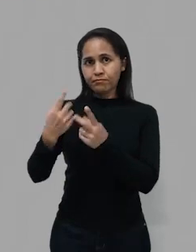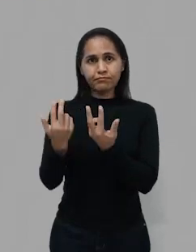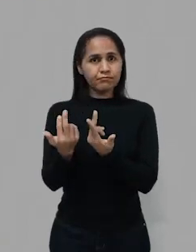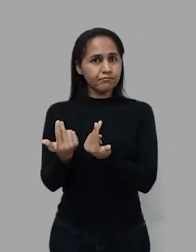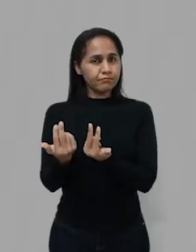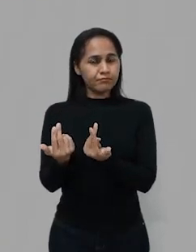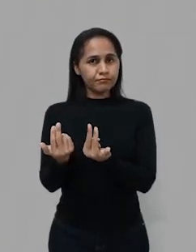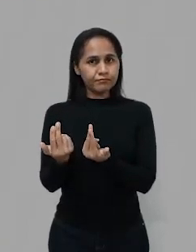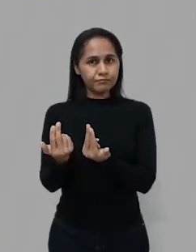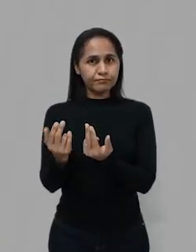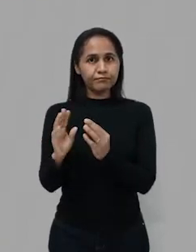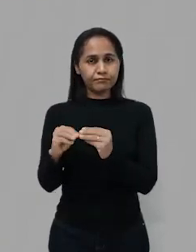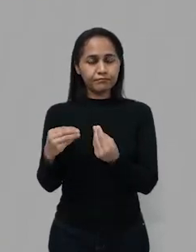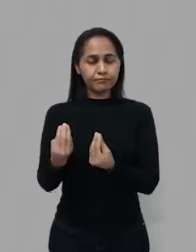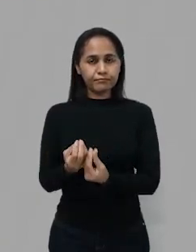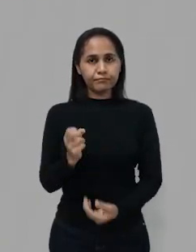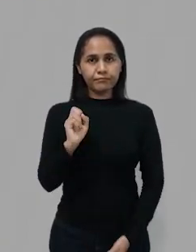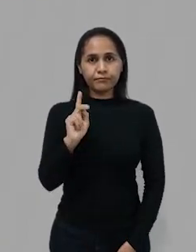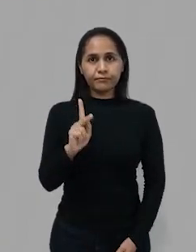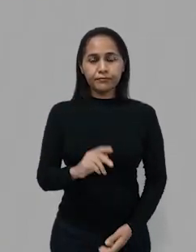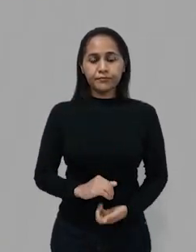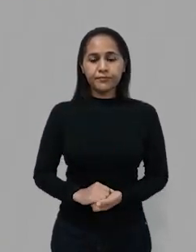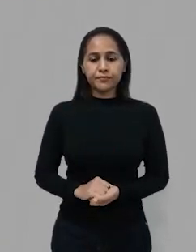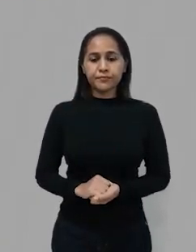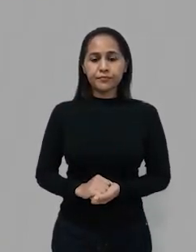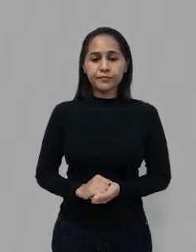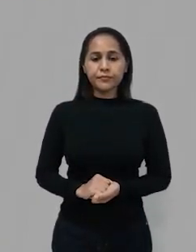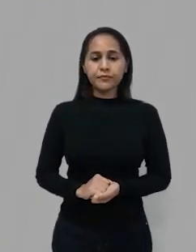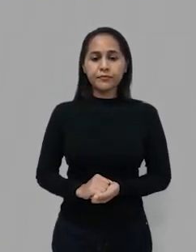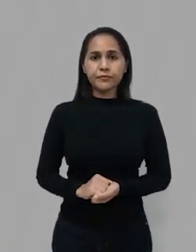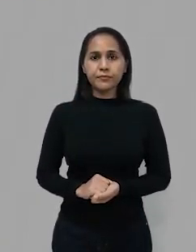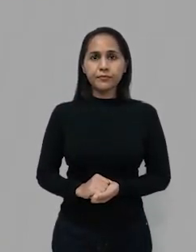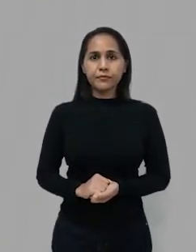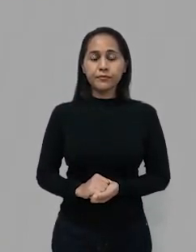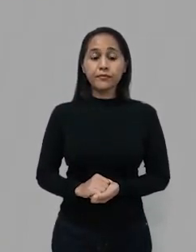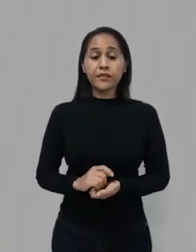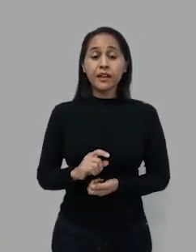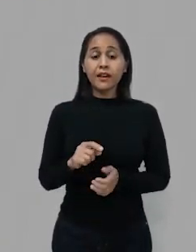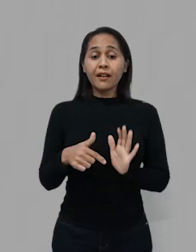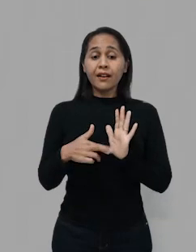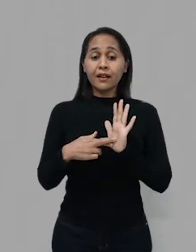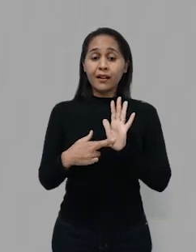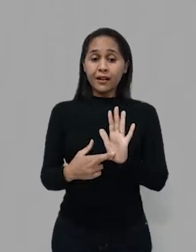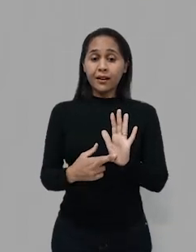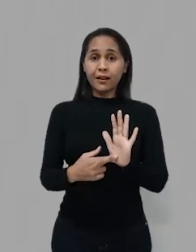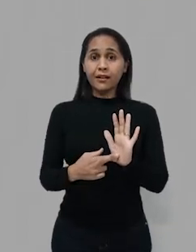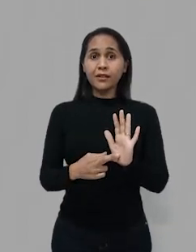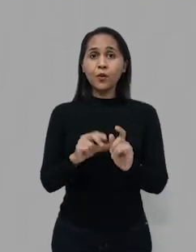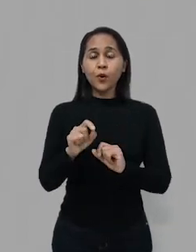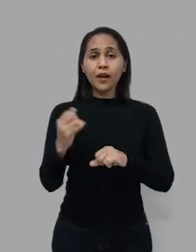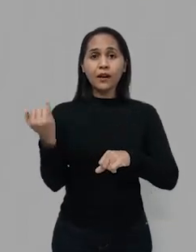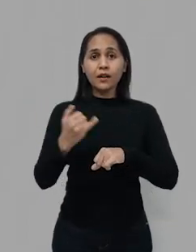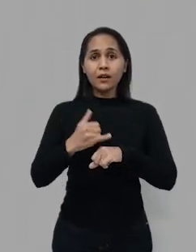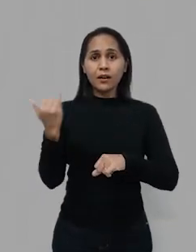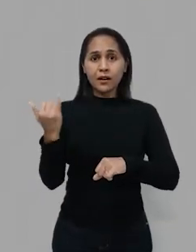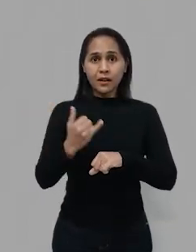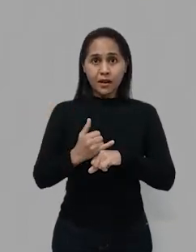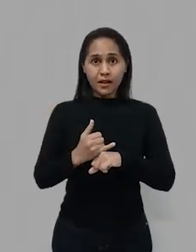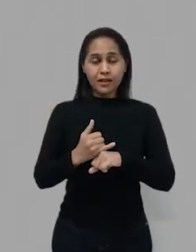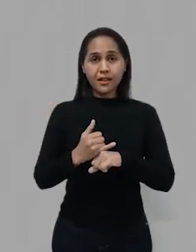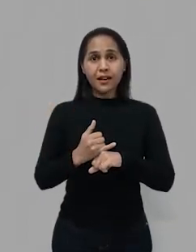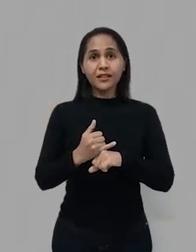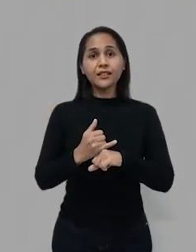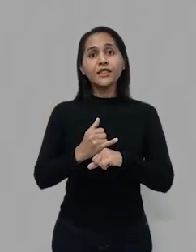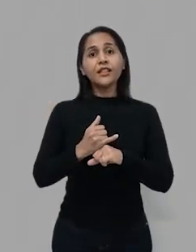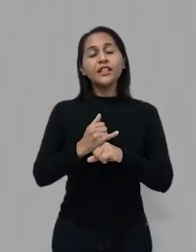É a mesma substância. Tudo bem? Então, aqui nós temos a ionização gerada pela água, que é a